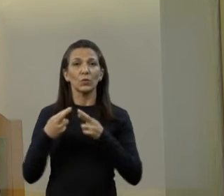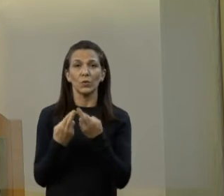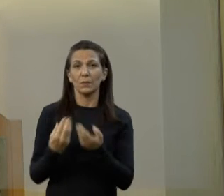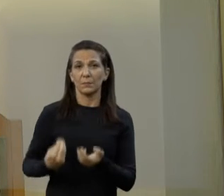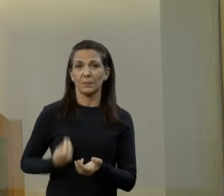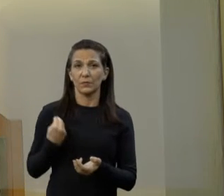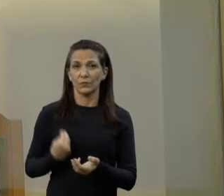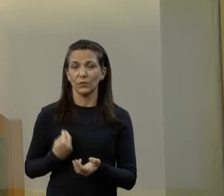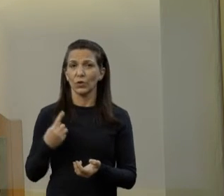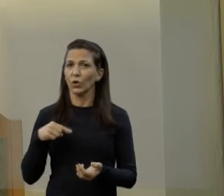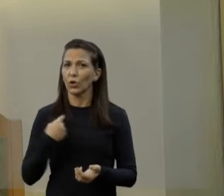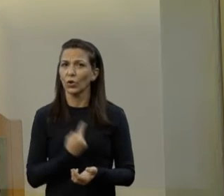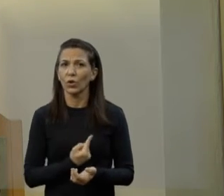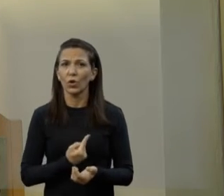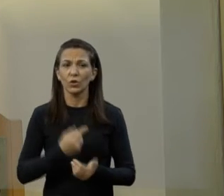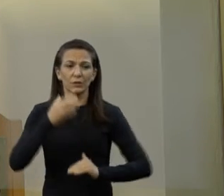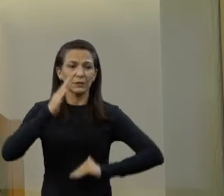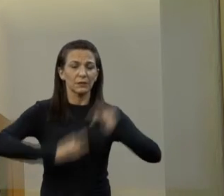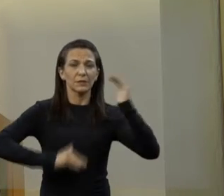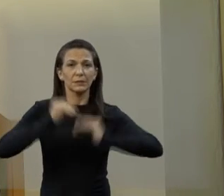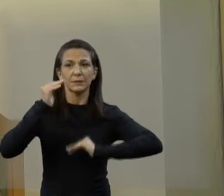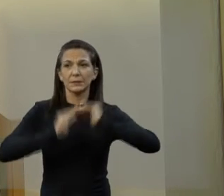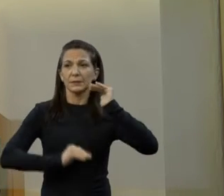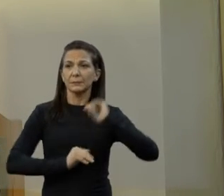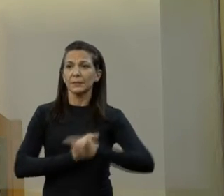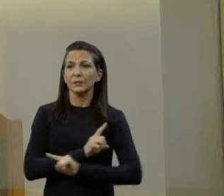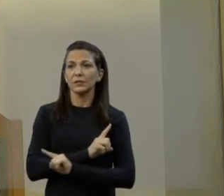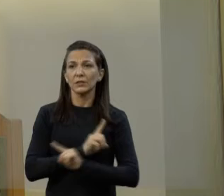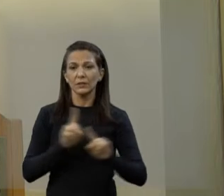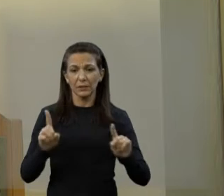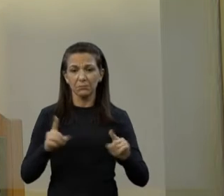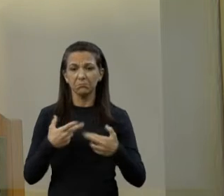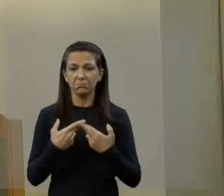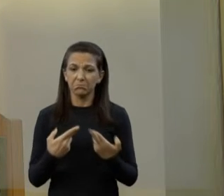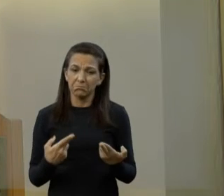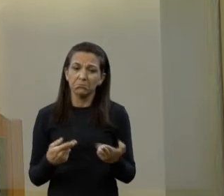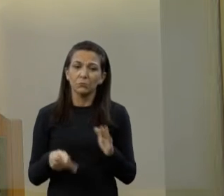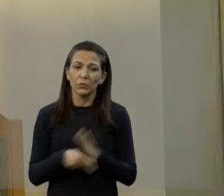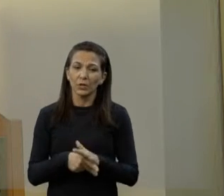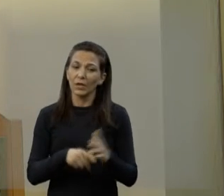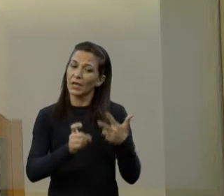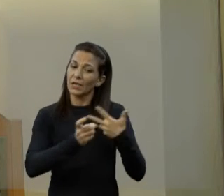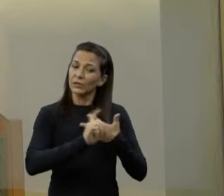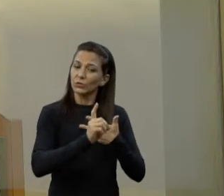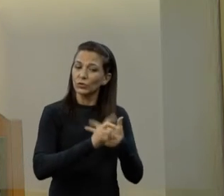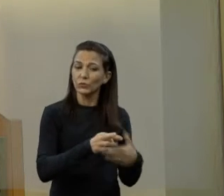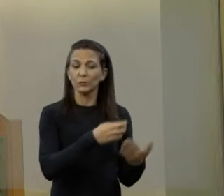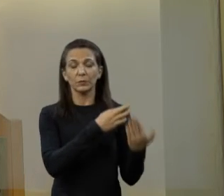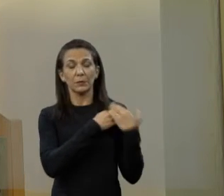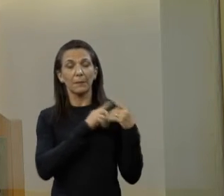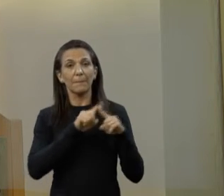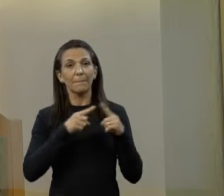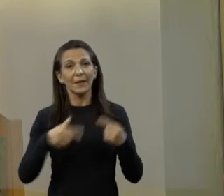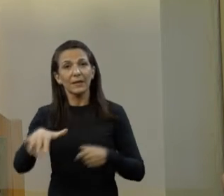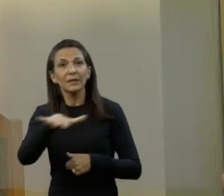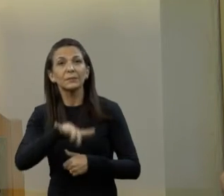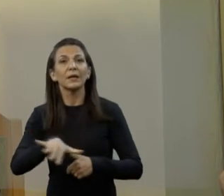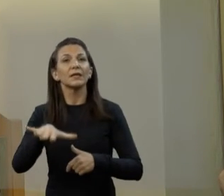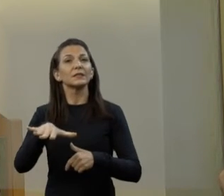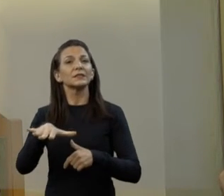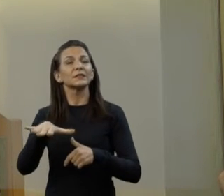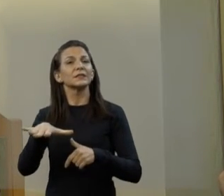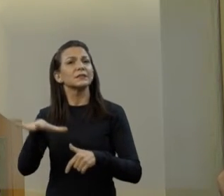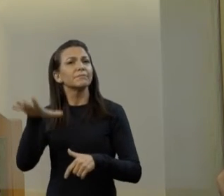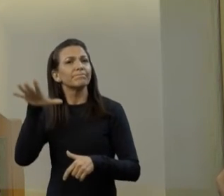muita das vezes não somos nós que vamos executar aquelas aquelas Missões até porque é do Poder Executivo mas aquele espaço de